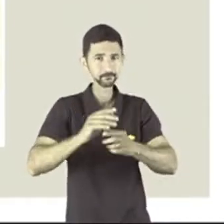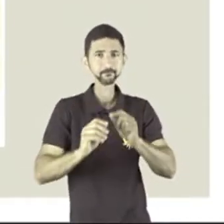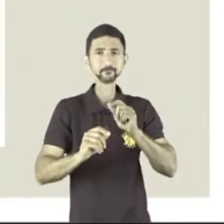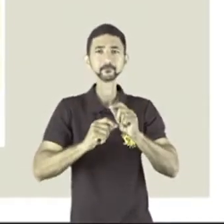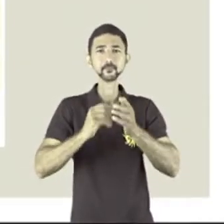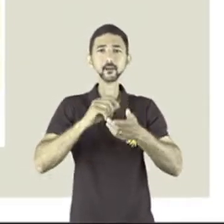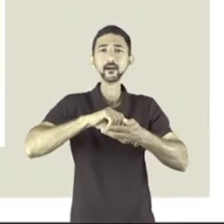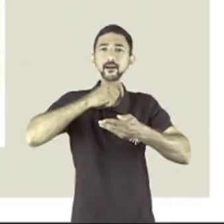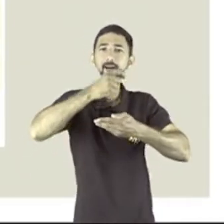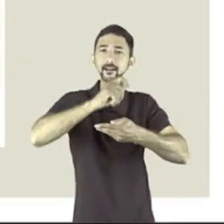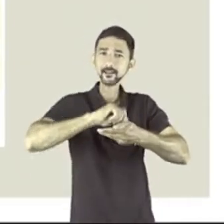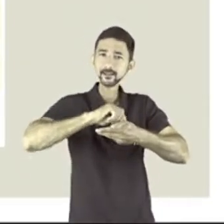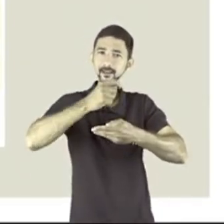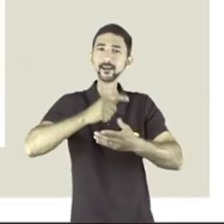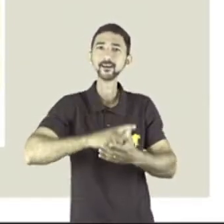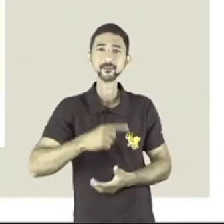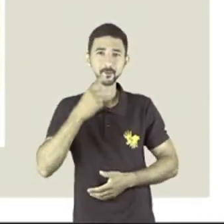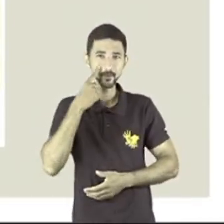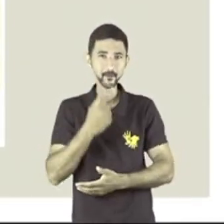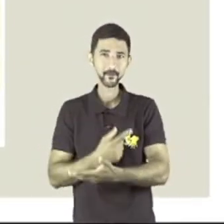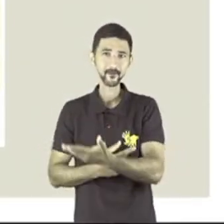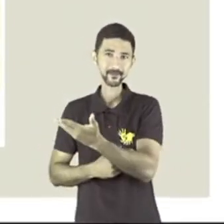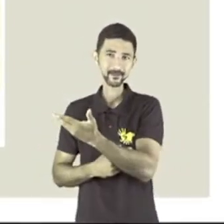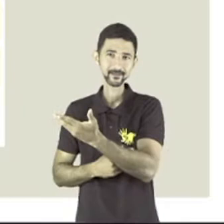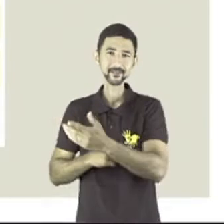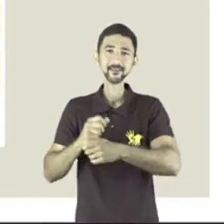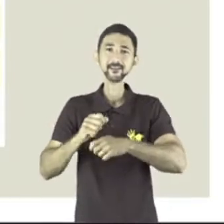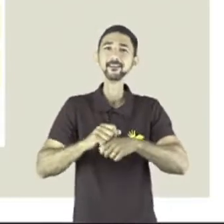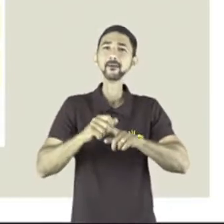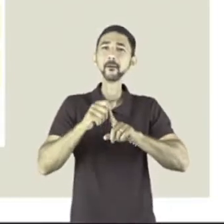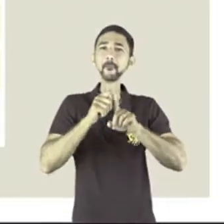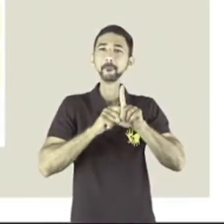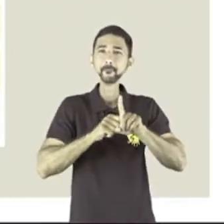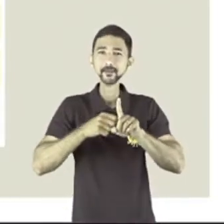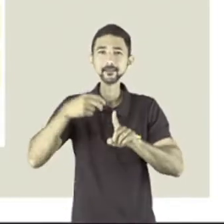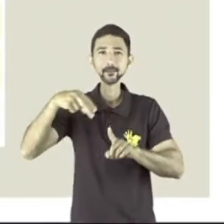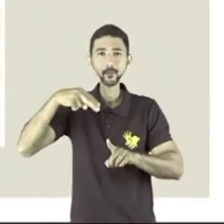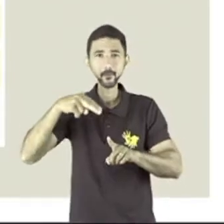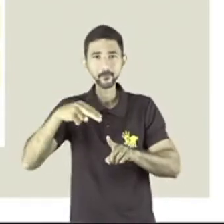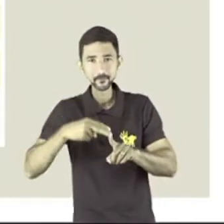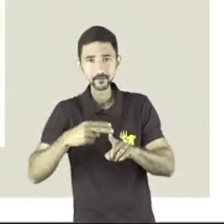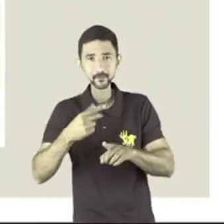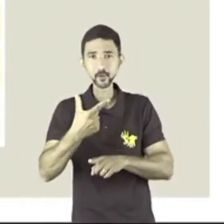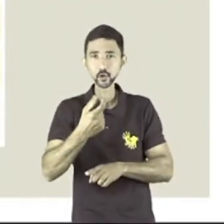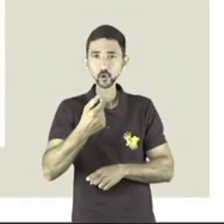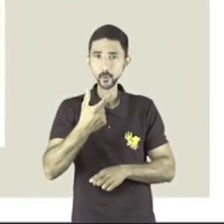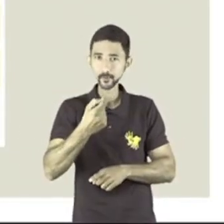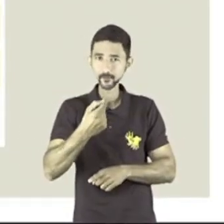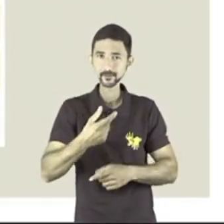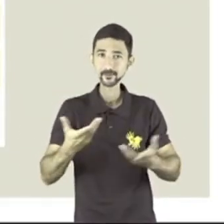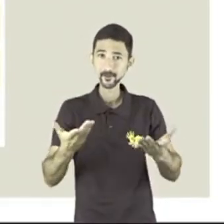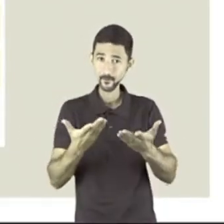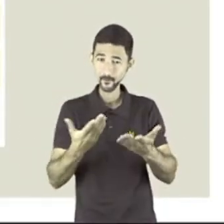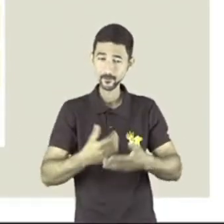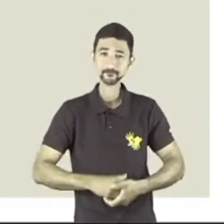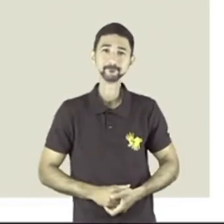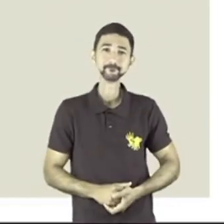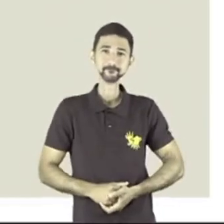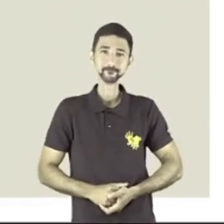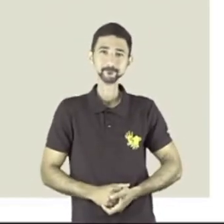o calendário. Olhem para cá, é o mês de novembro de 2020, o mês que nós estamos.